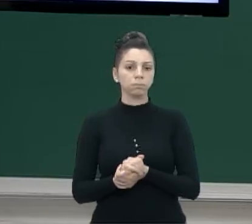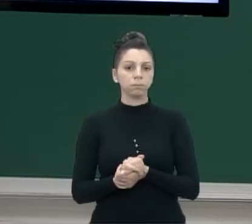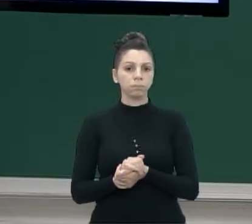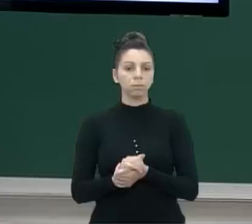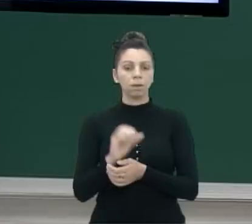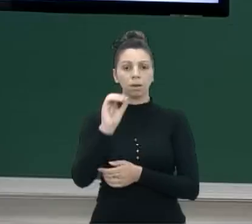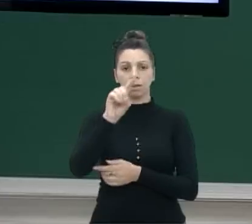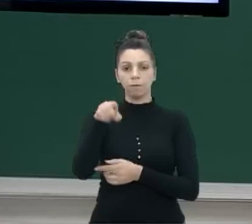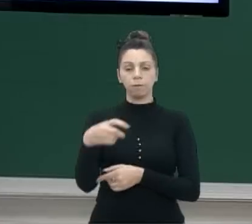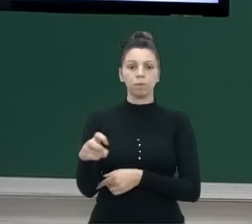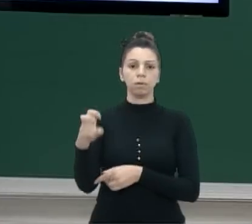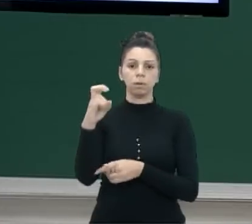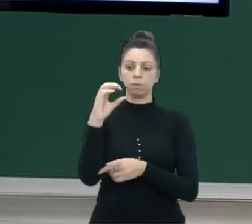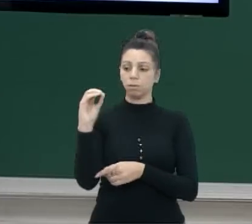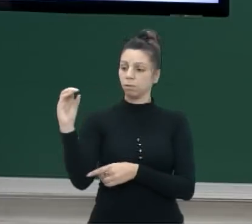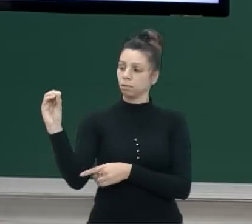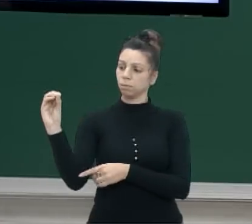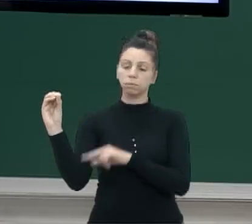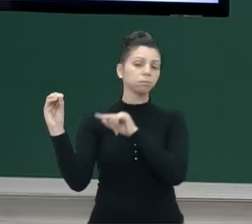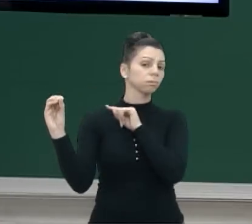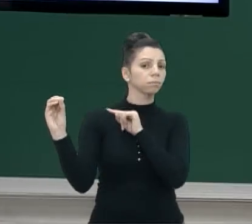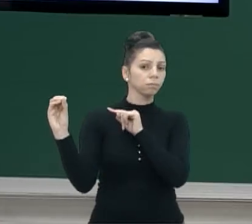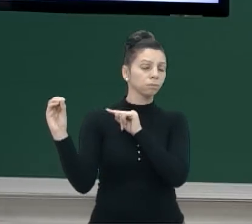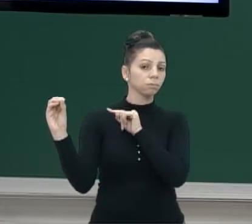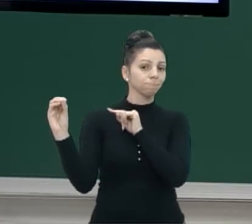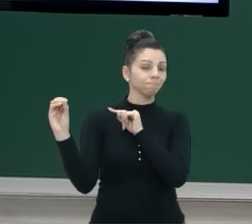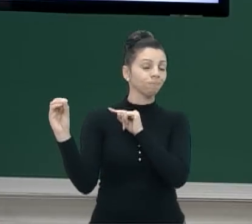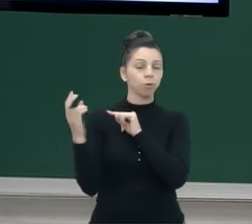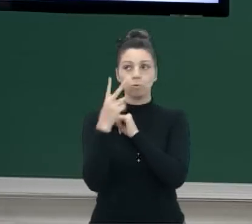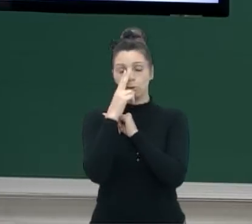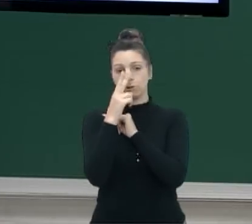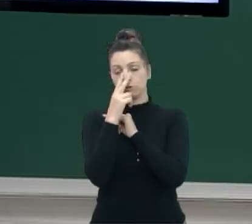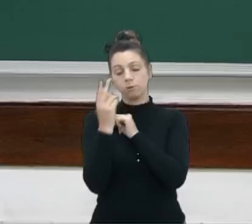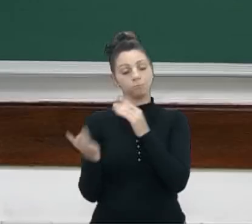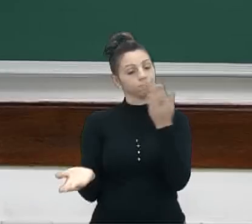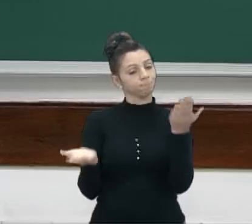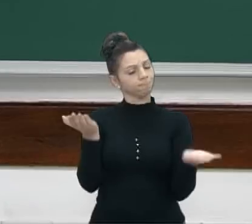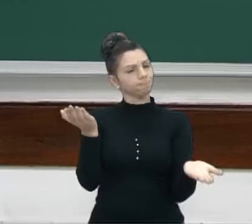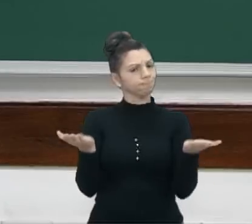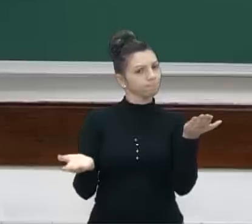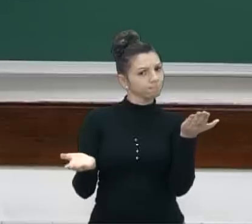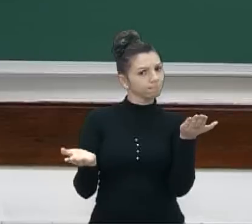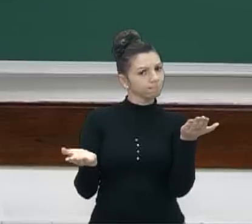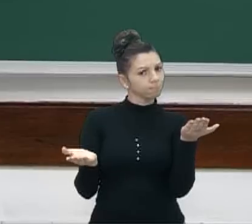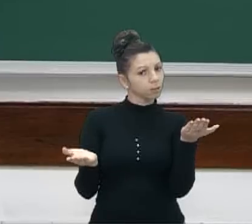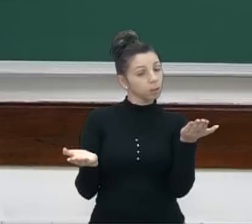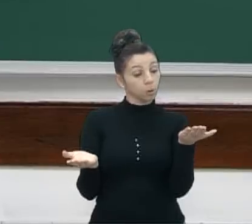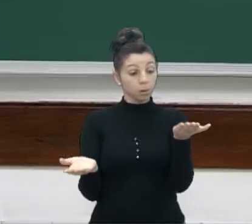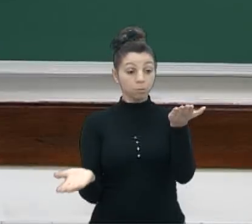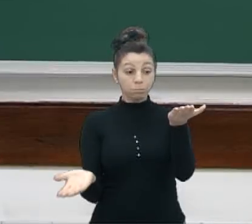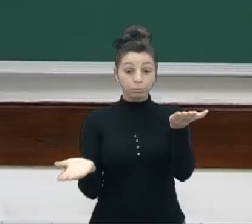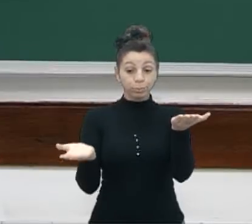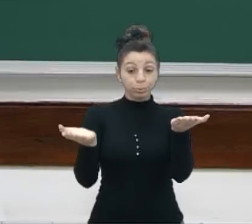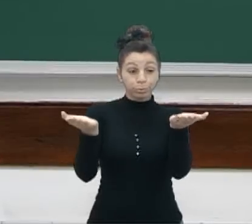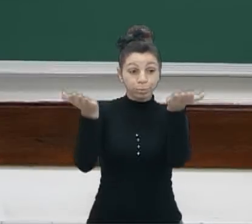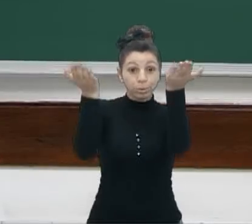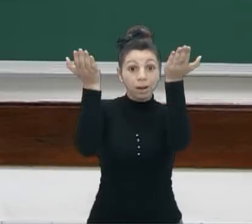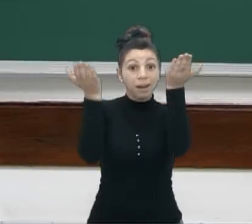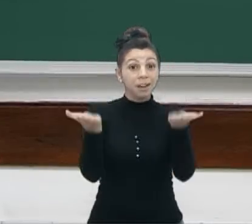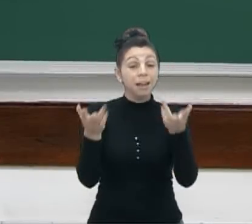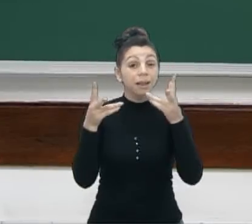500 milésimos? Professora, eu estou achando que eles são equivalentes. Ser equivalente representa a mesma quantidade.